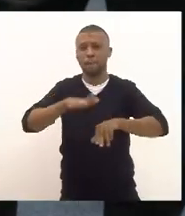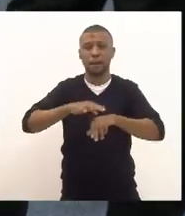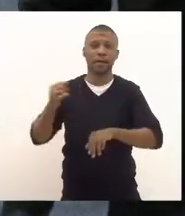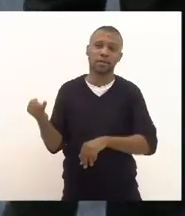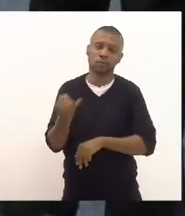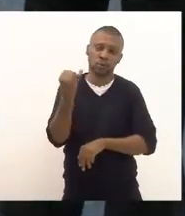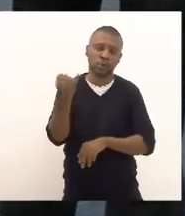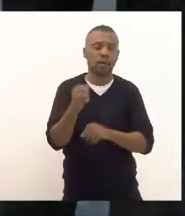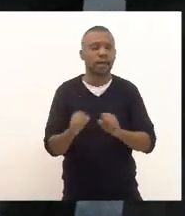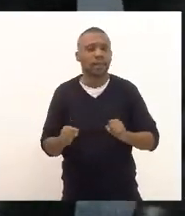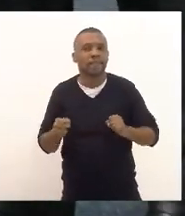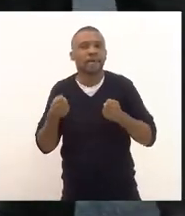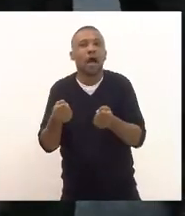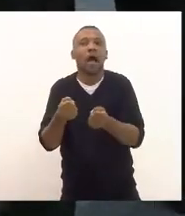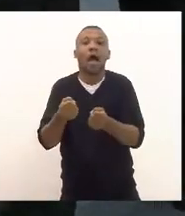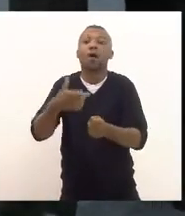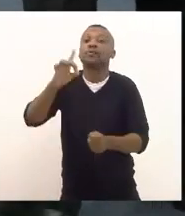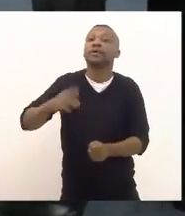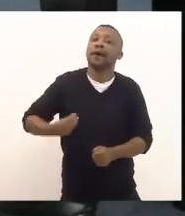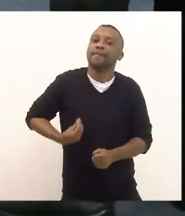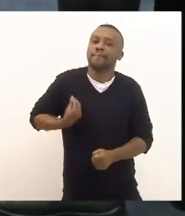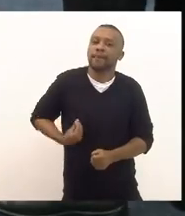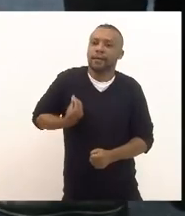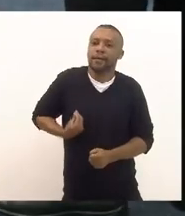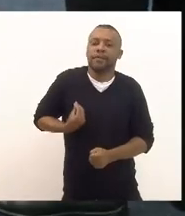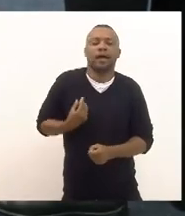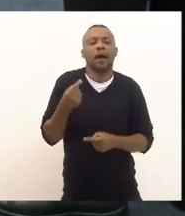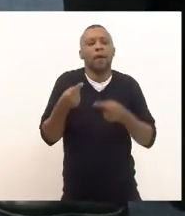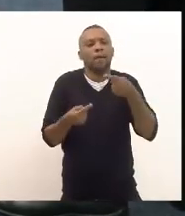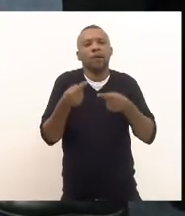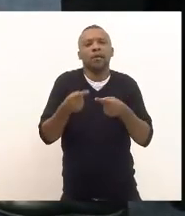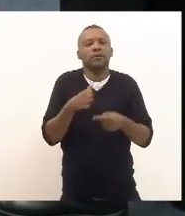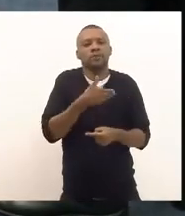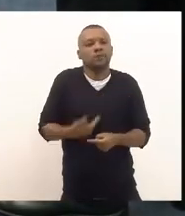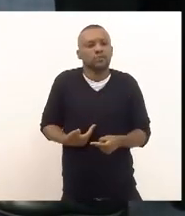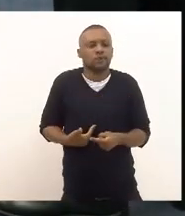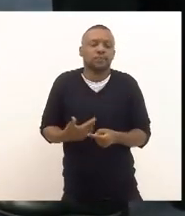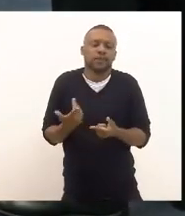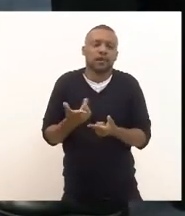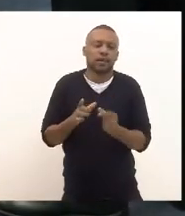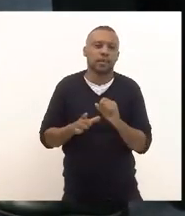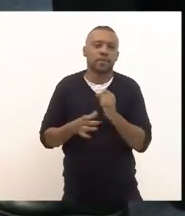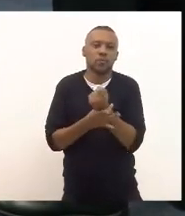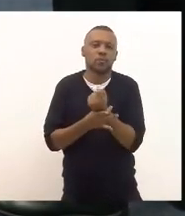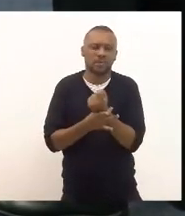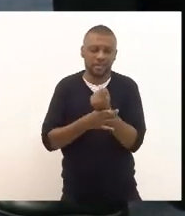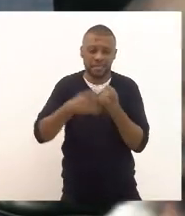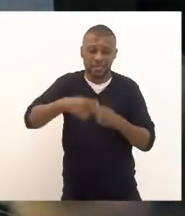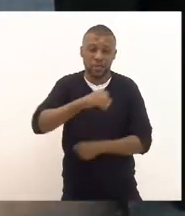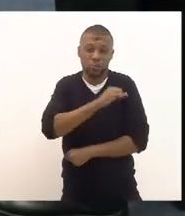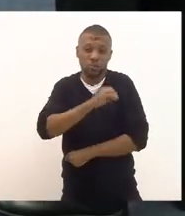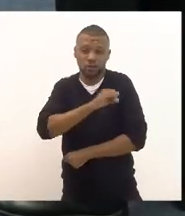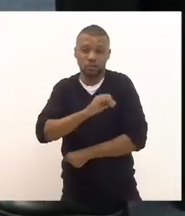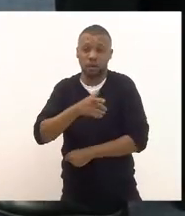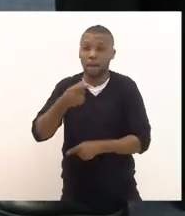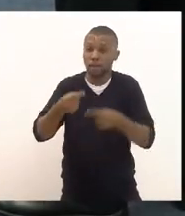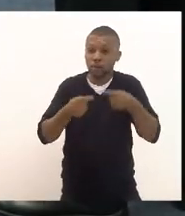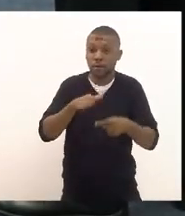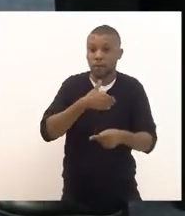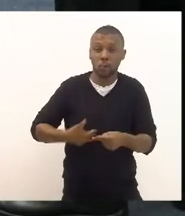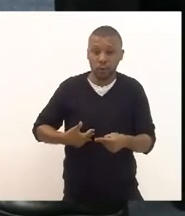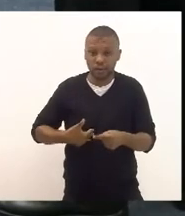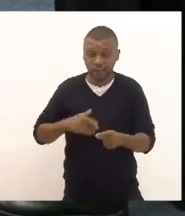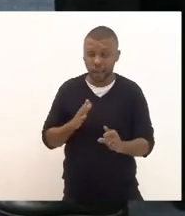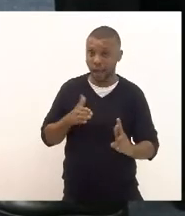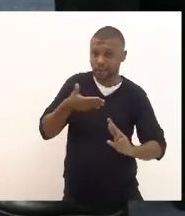importante direito a ser defendido o direito à Vida EA política pública praticado segurança praticada no Rio de Janeiro é uma política pública que não têm